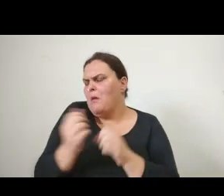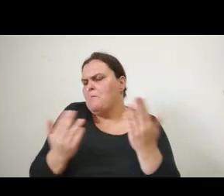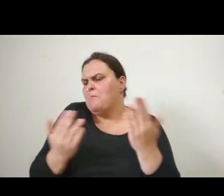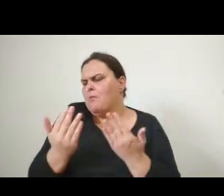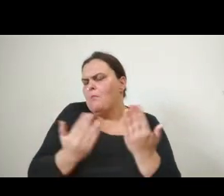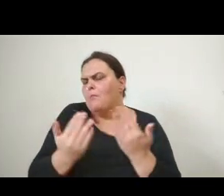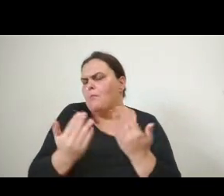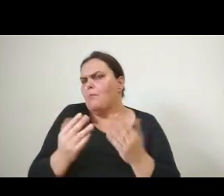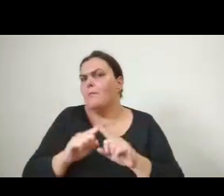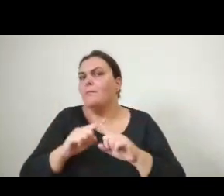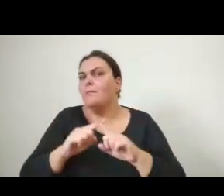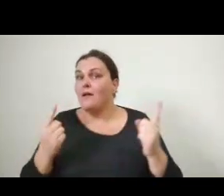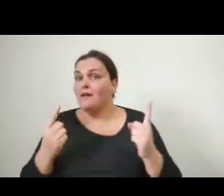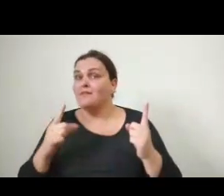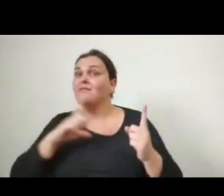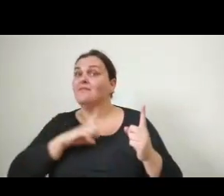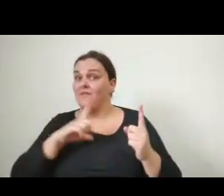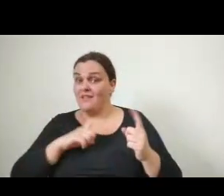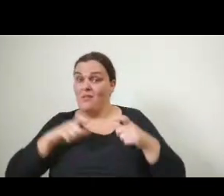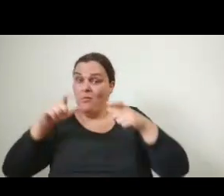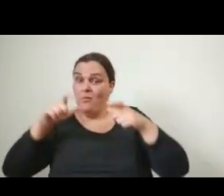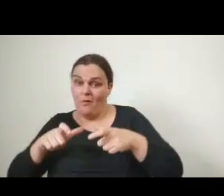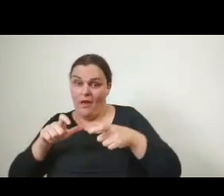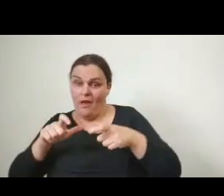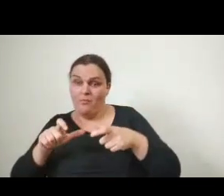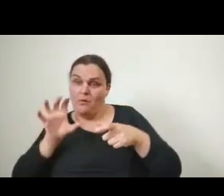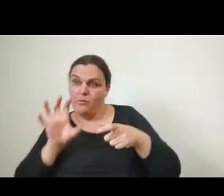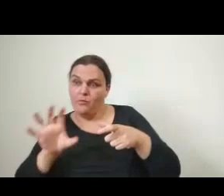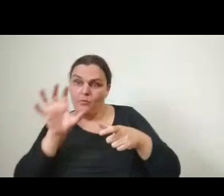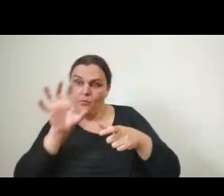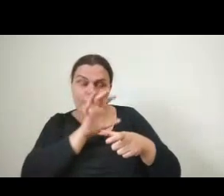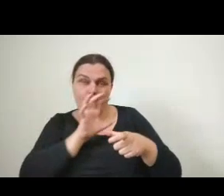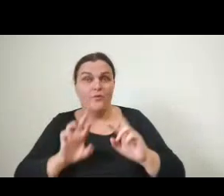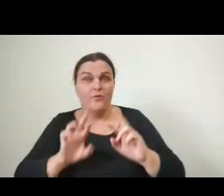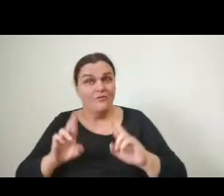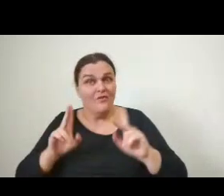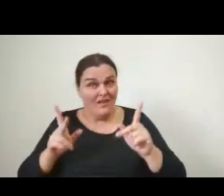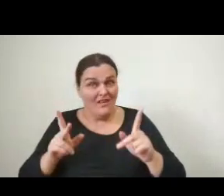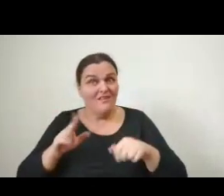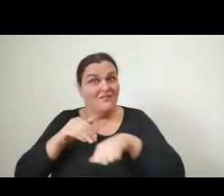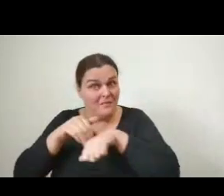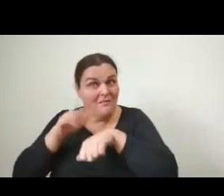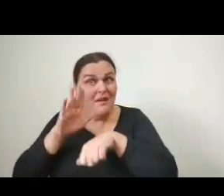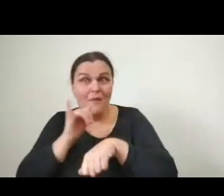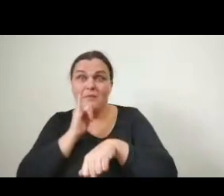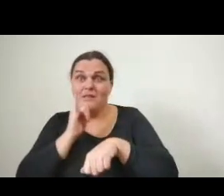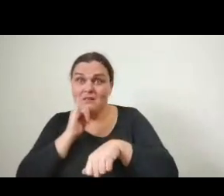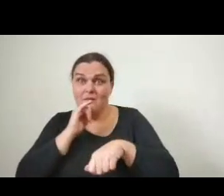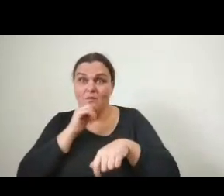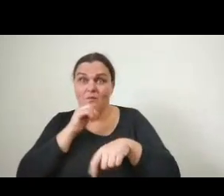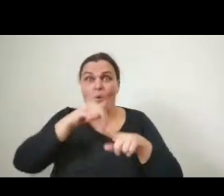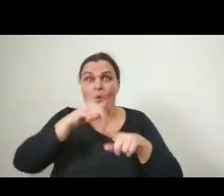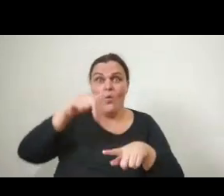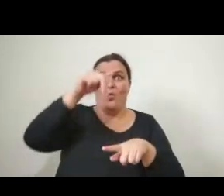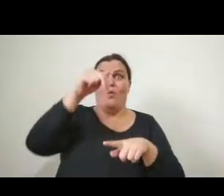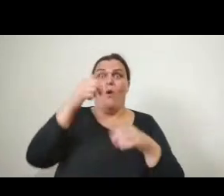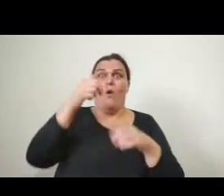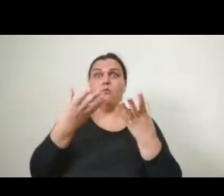ser maior e regiões onde esse aumento da temperatura, né, vai ser menor.